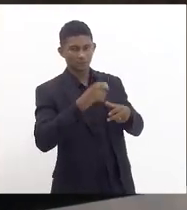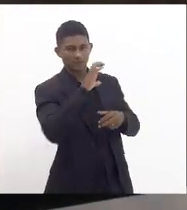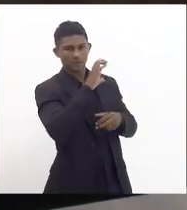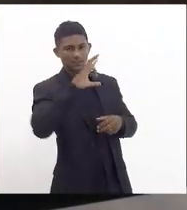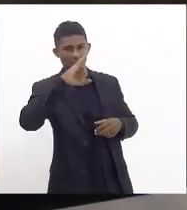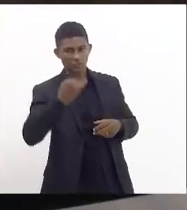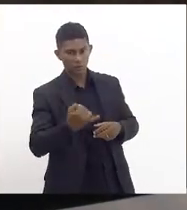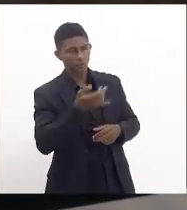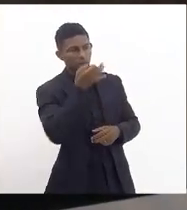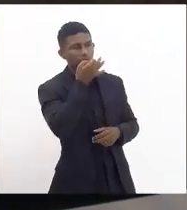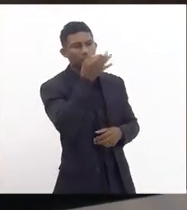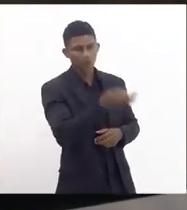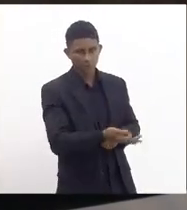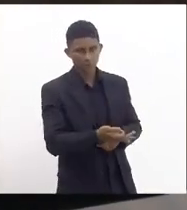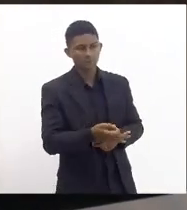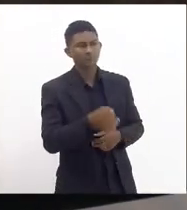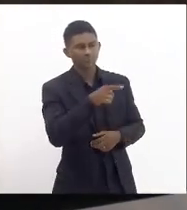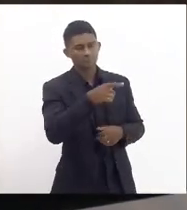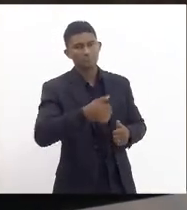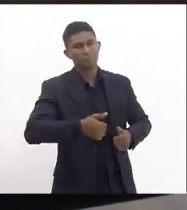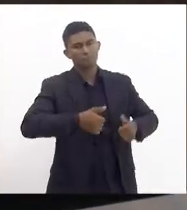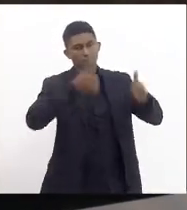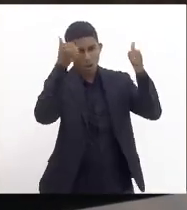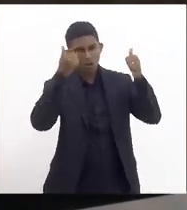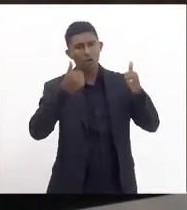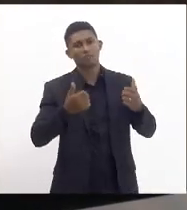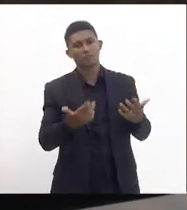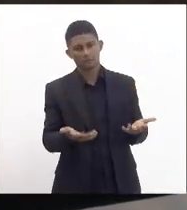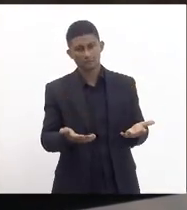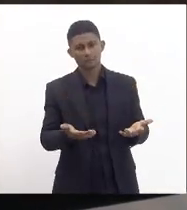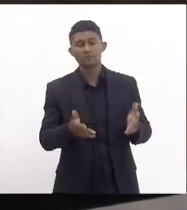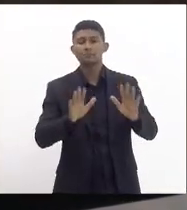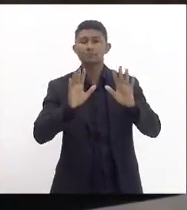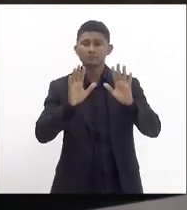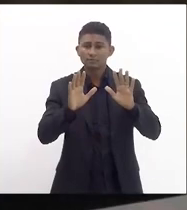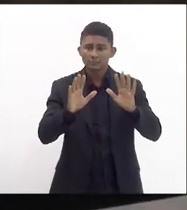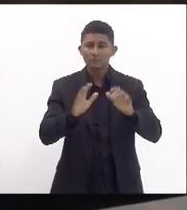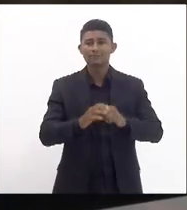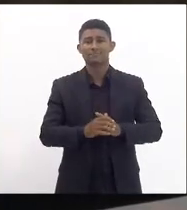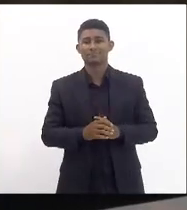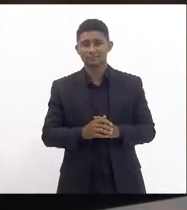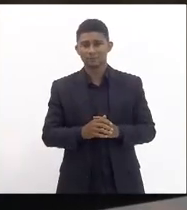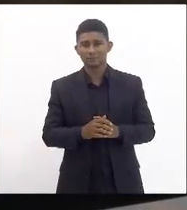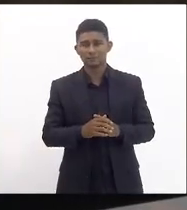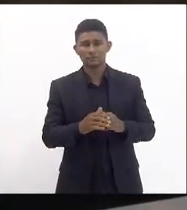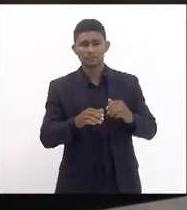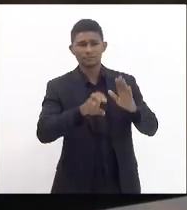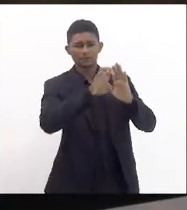Justiça é melhor do que o anterior, mas a gente, com as emendas 2 e